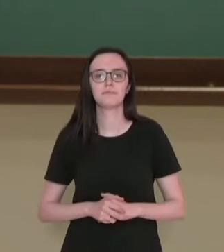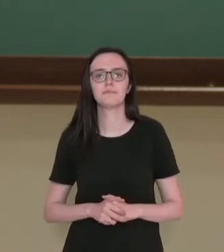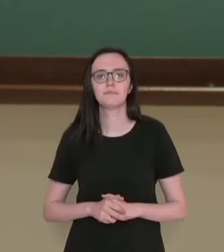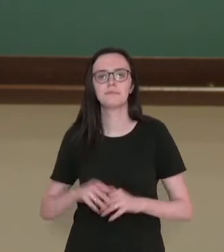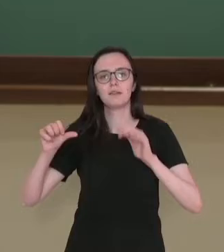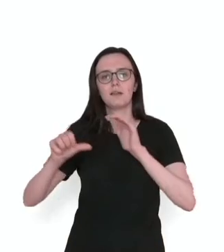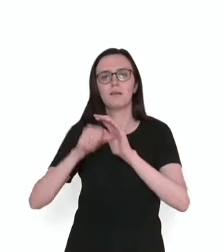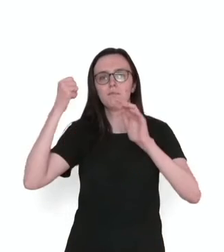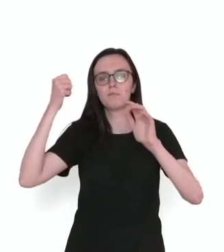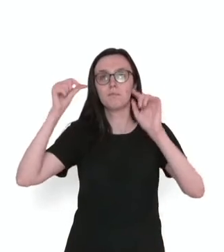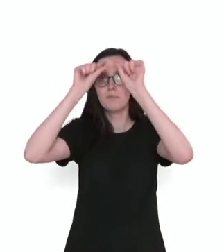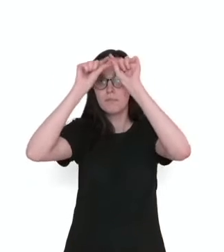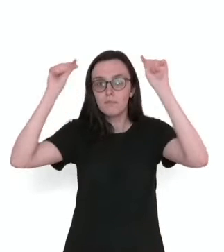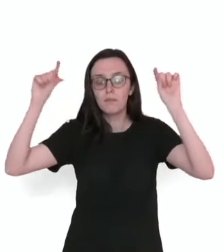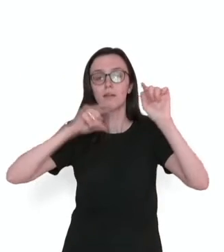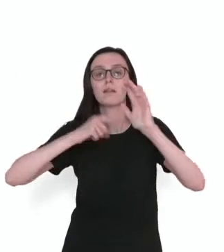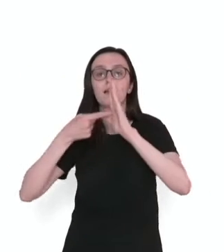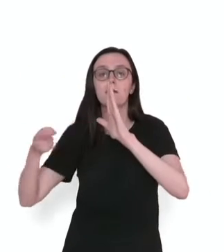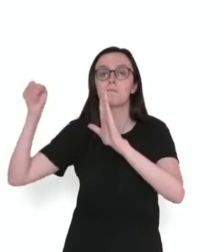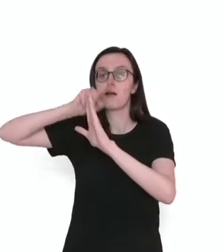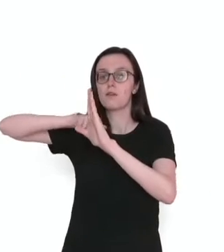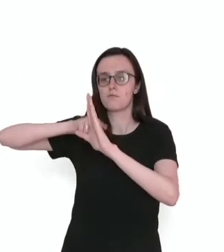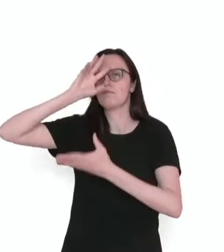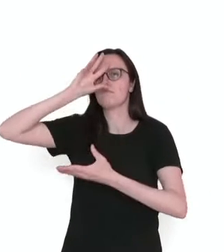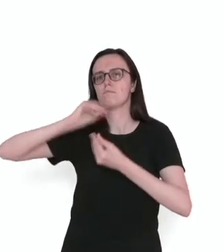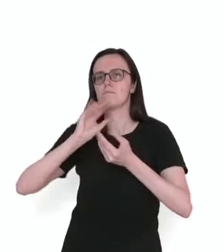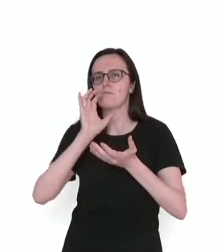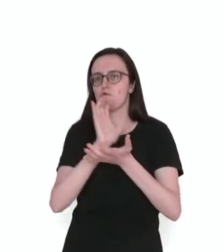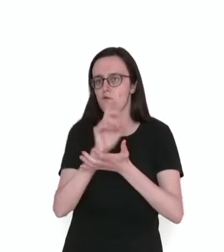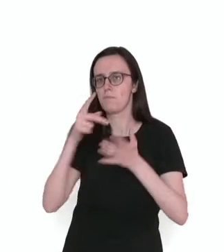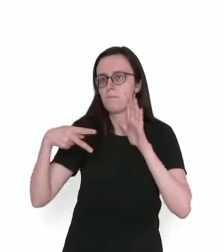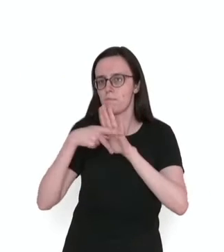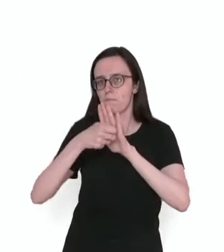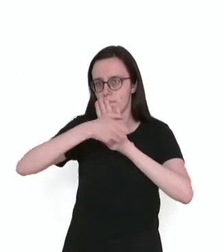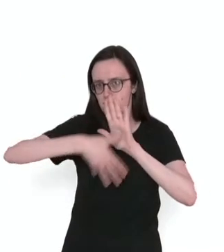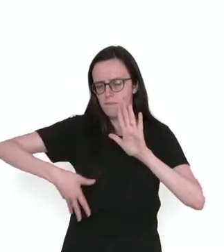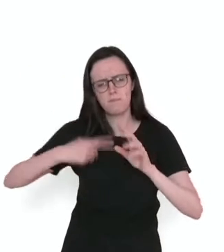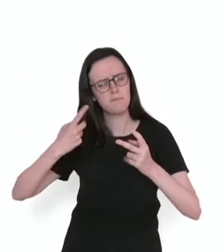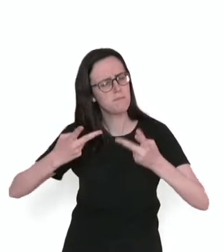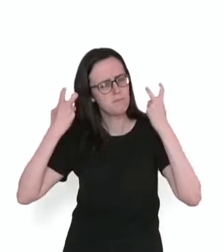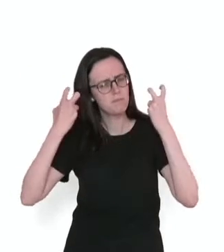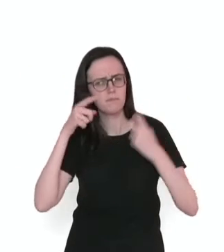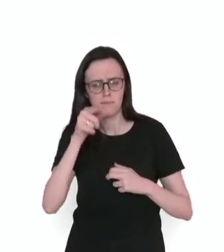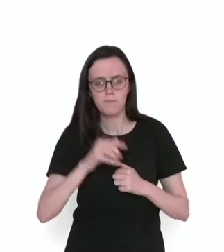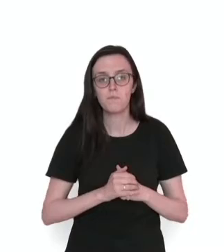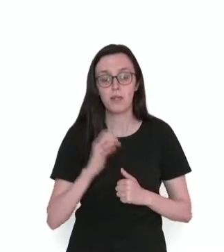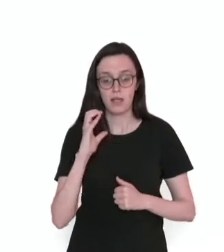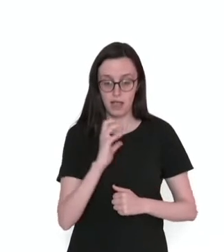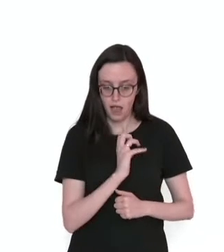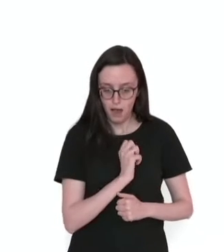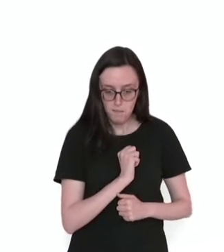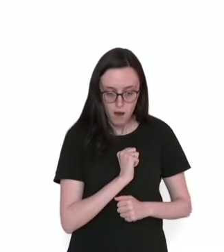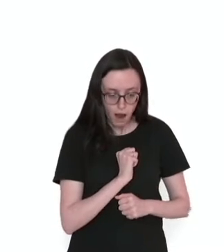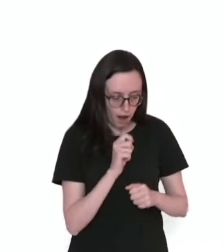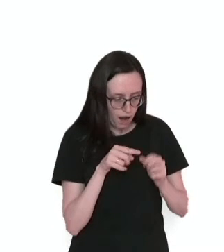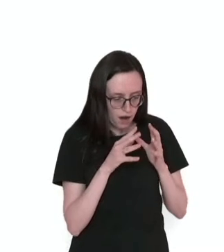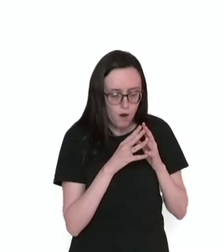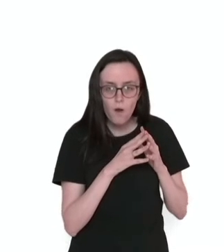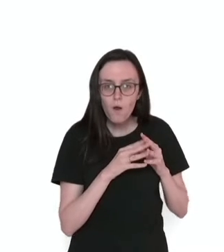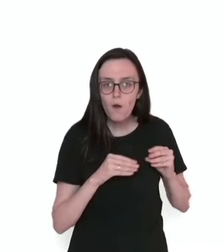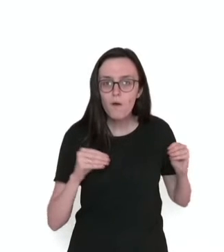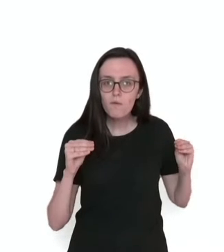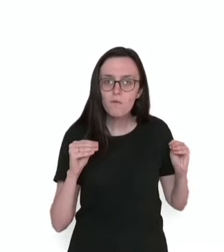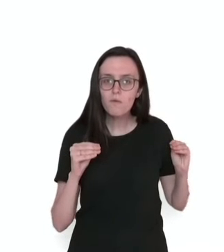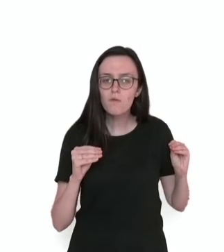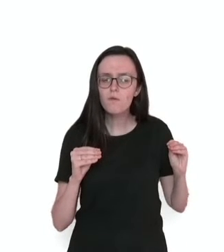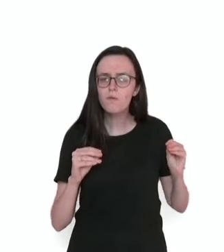primeiro verso, há uma metáfora, uma figura de linguagem que é uma comparação implícita. O amor é a própria cura. Qual é o